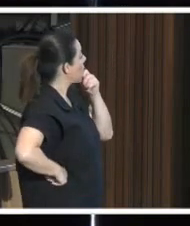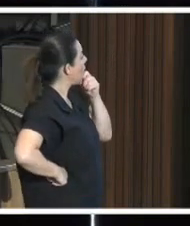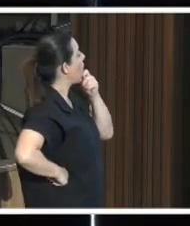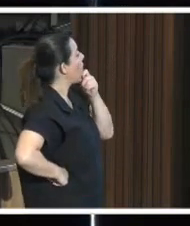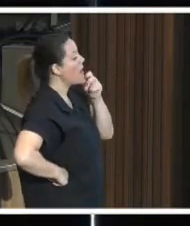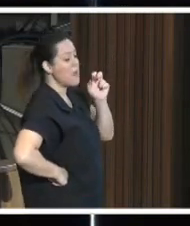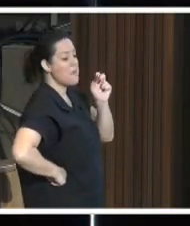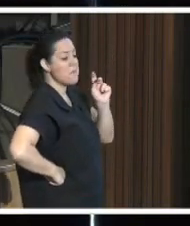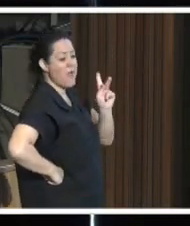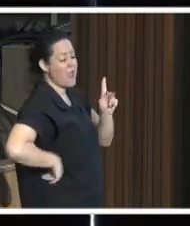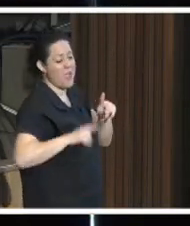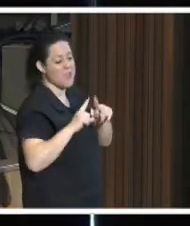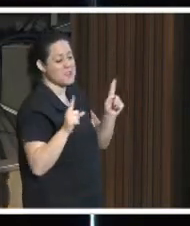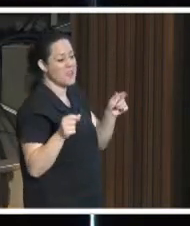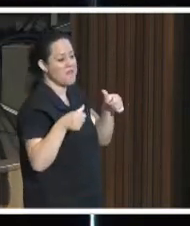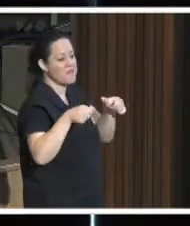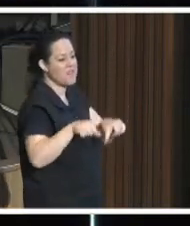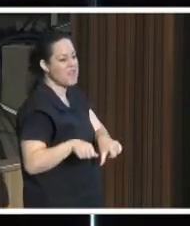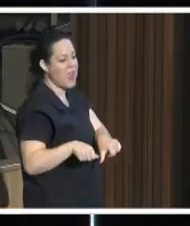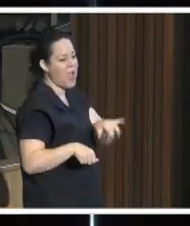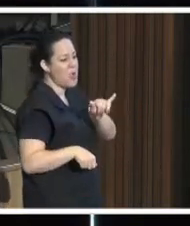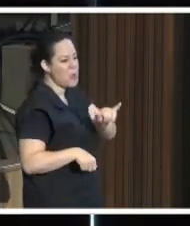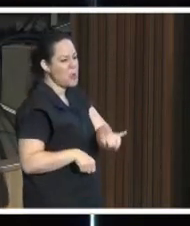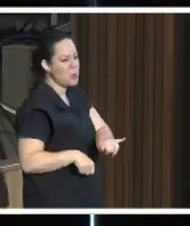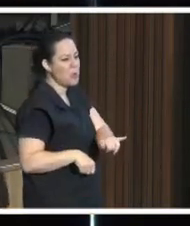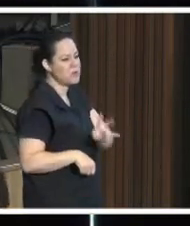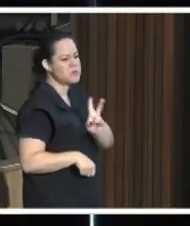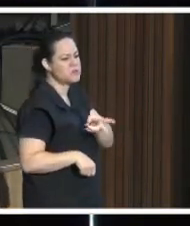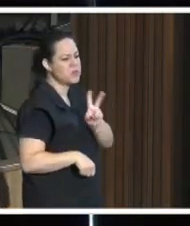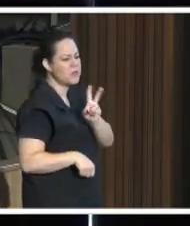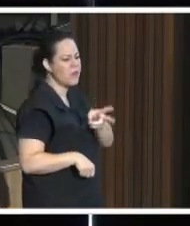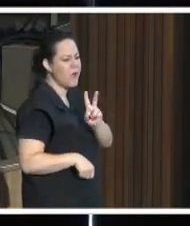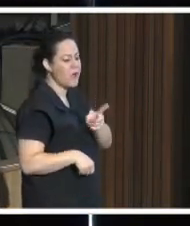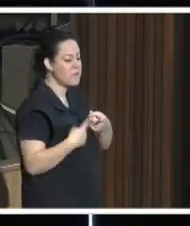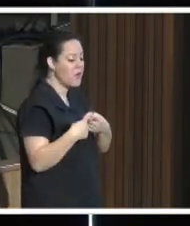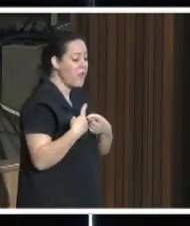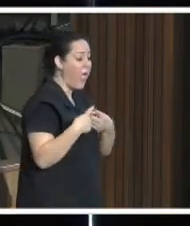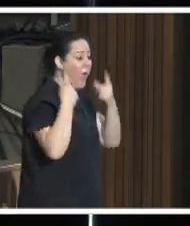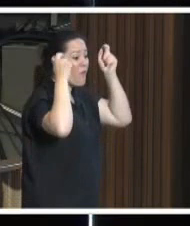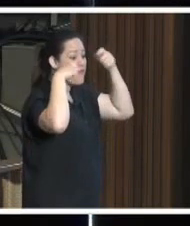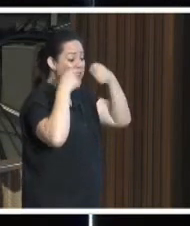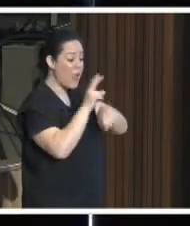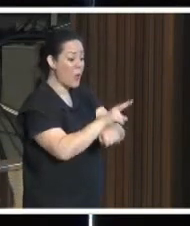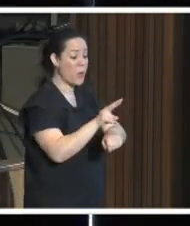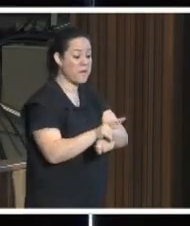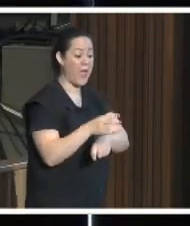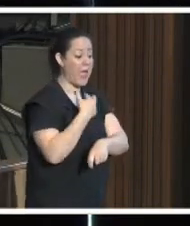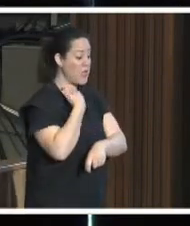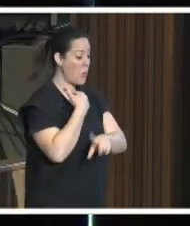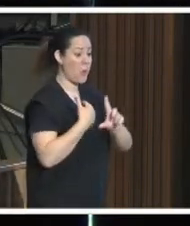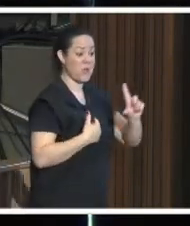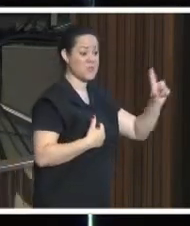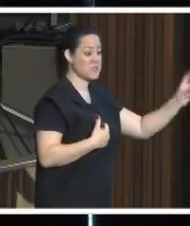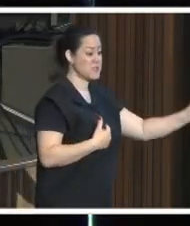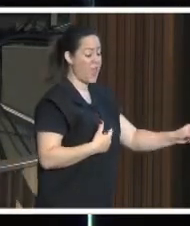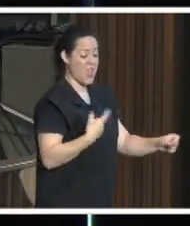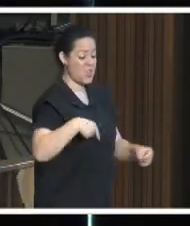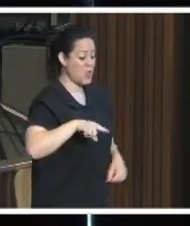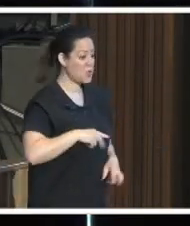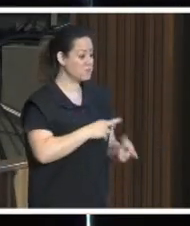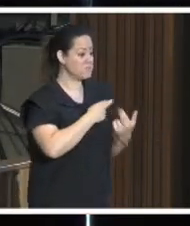mas tivessem ficado no aprisco, porque eles tinham as ovelhas para cuidar, porque eles eram a porta das